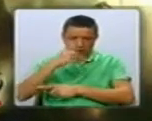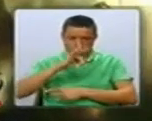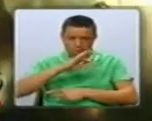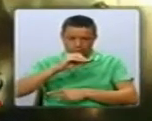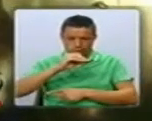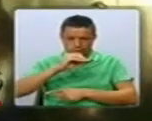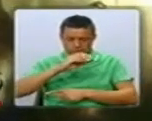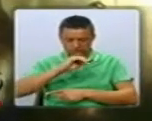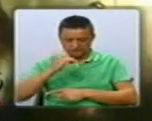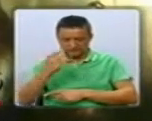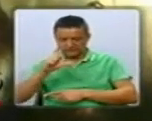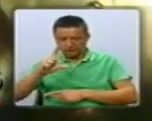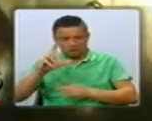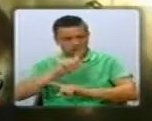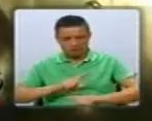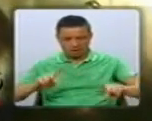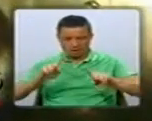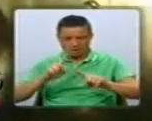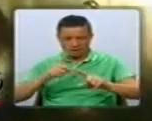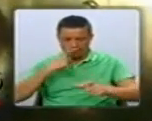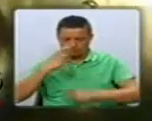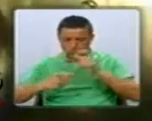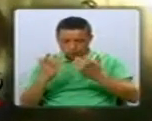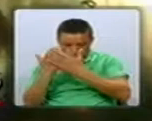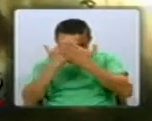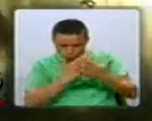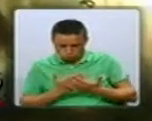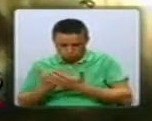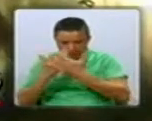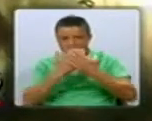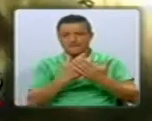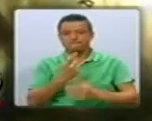algo vivo? Não. Os cientistas que estudaram esta rocha começam